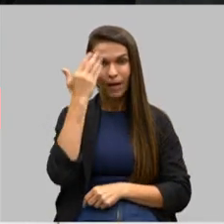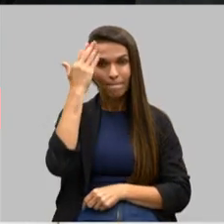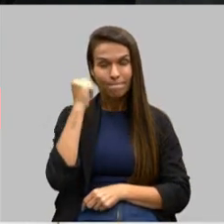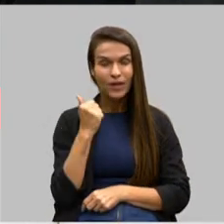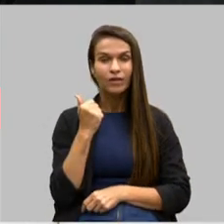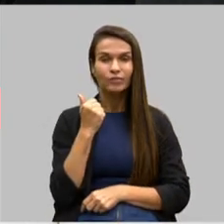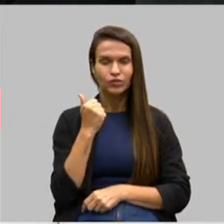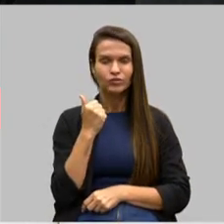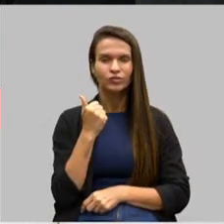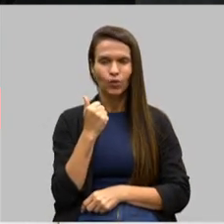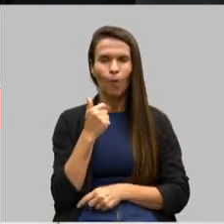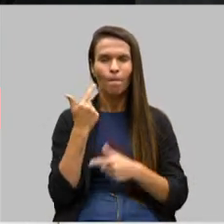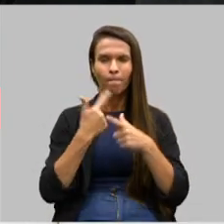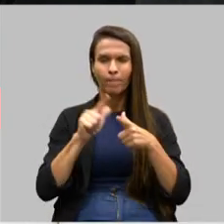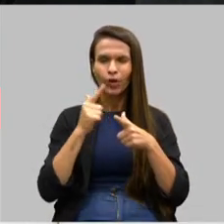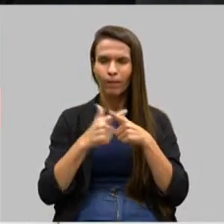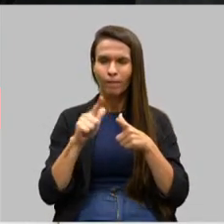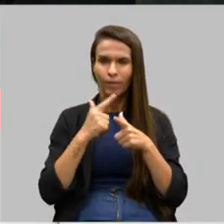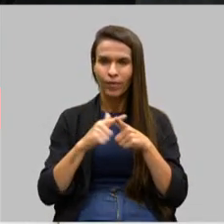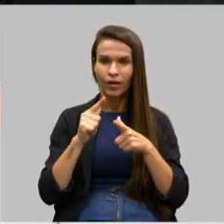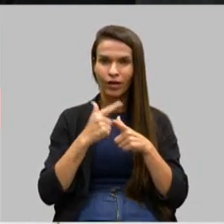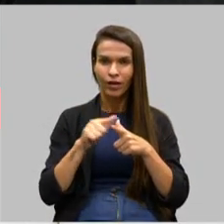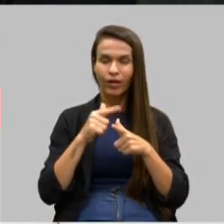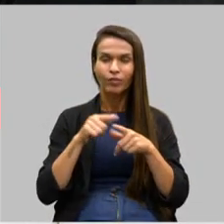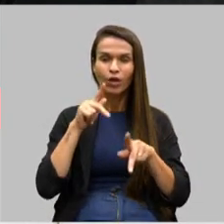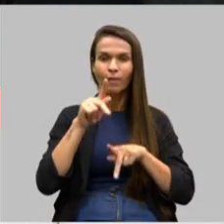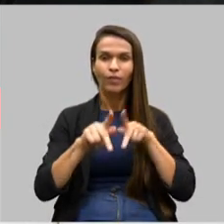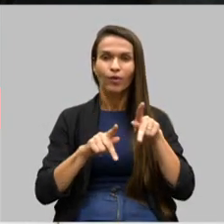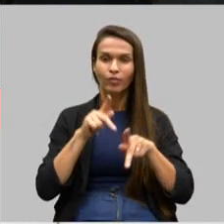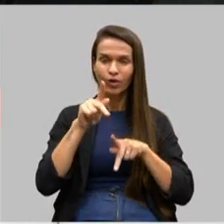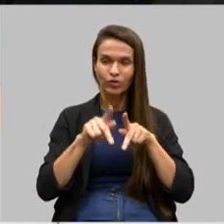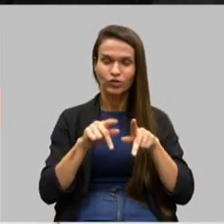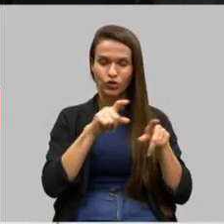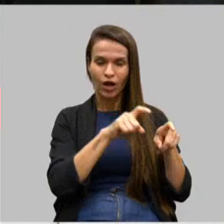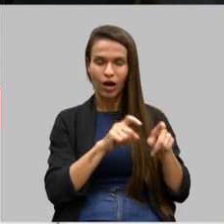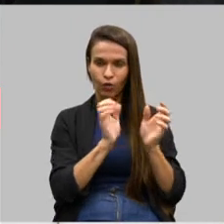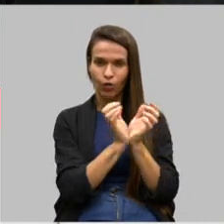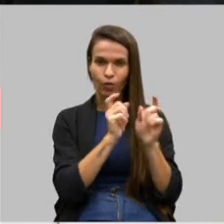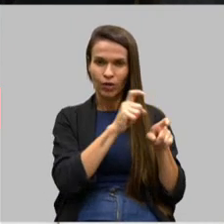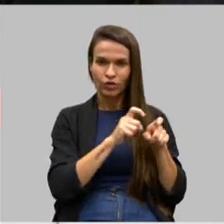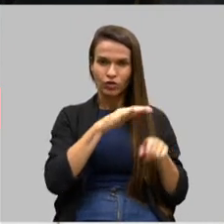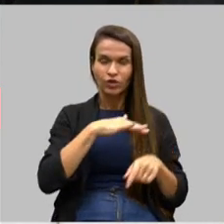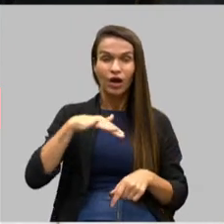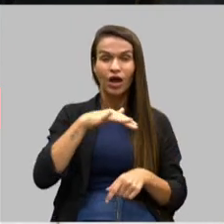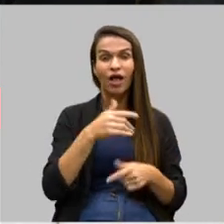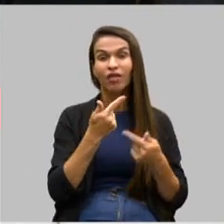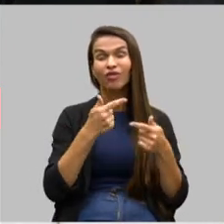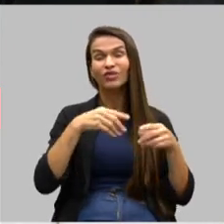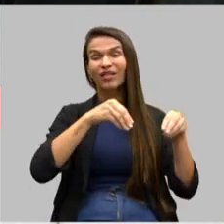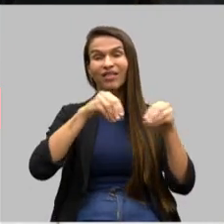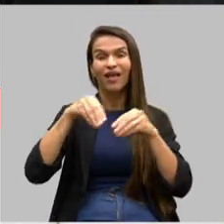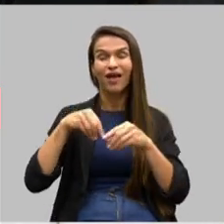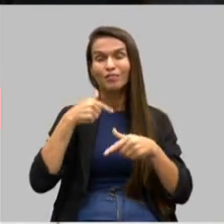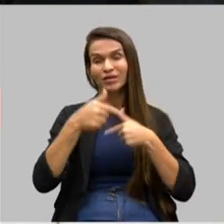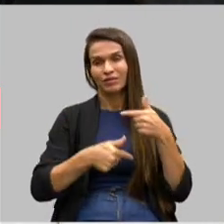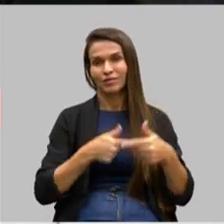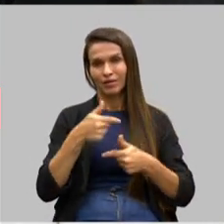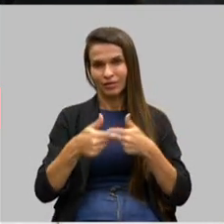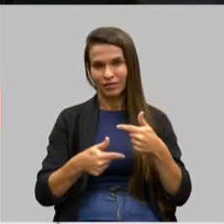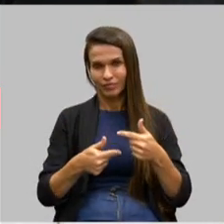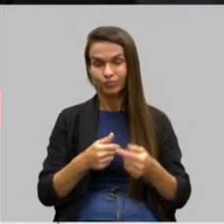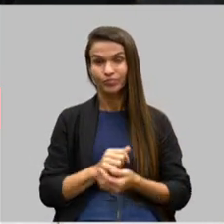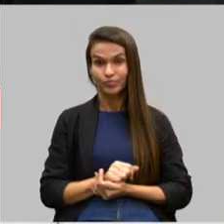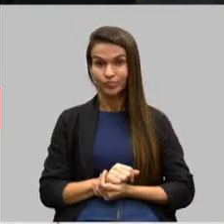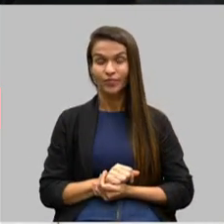dos grandes problemas da população, dos agricultores da nossa região, é não ter terra para trabalhar. Né?